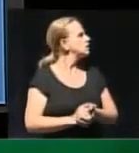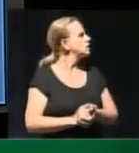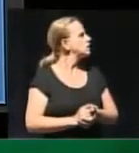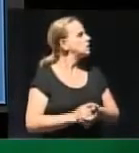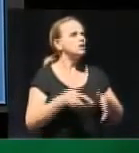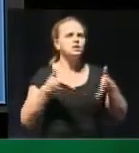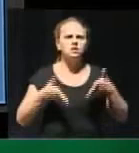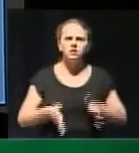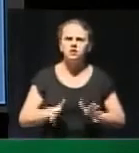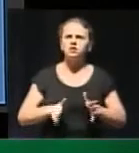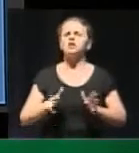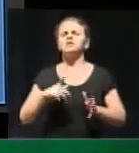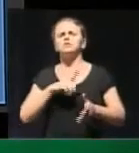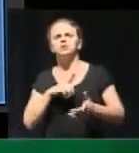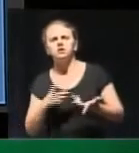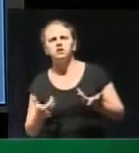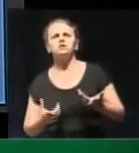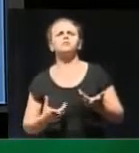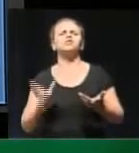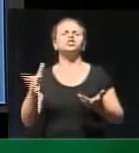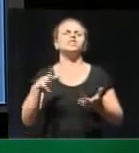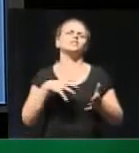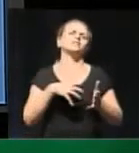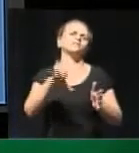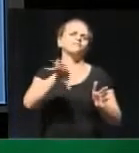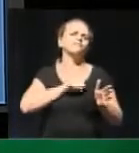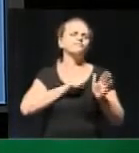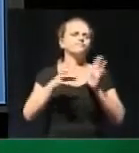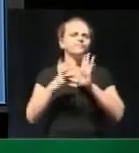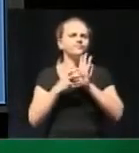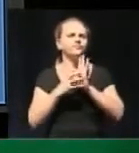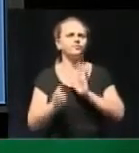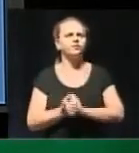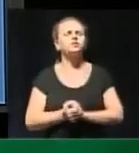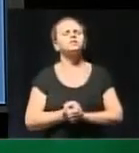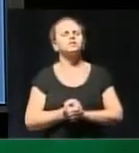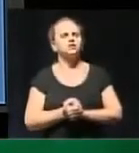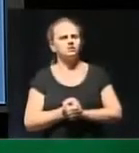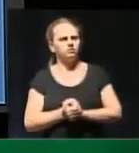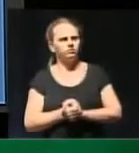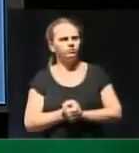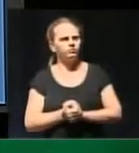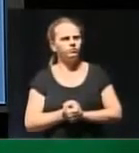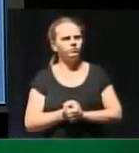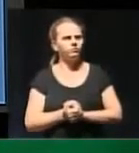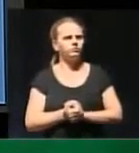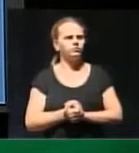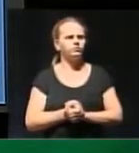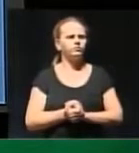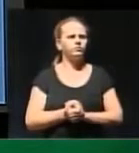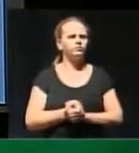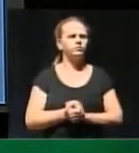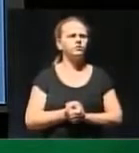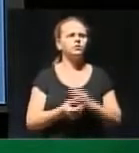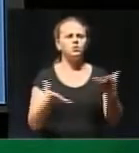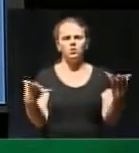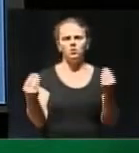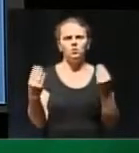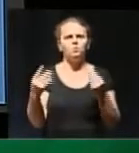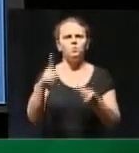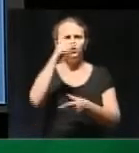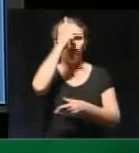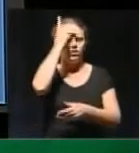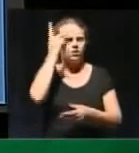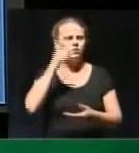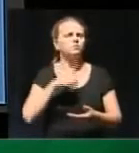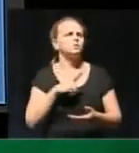da OMS, mostrando que o número de pessoas infectadas recentemente pelo HIV continua